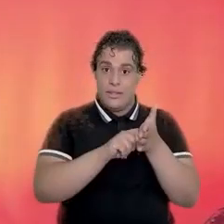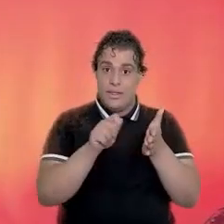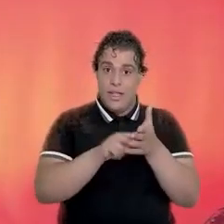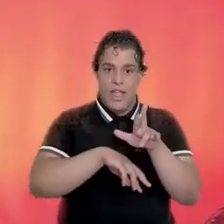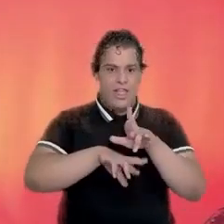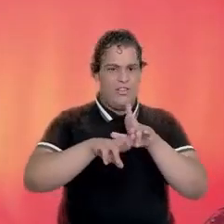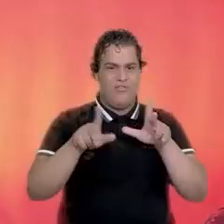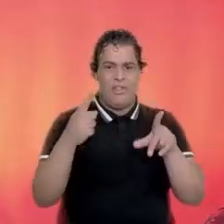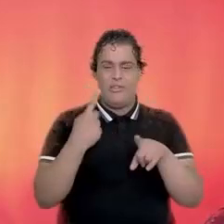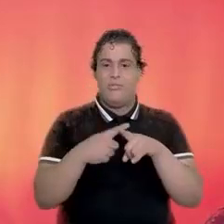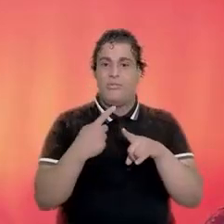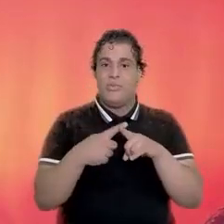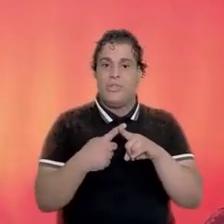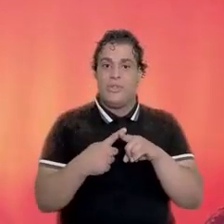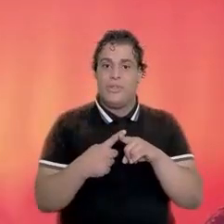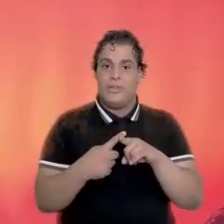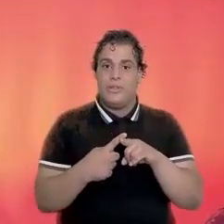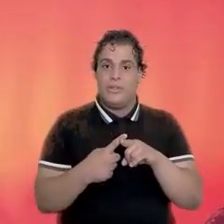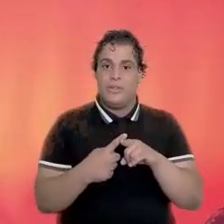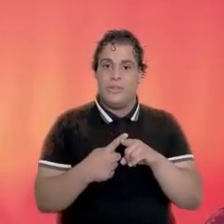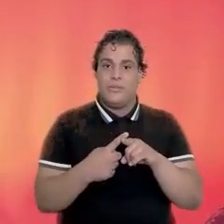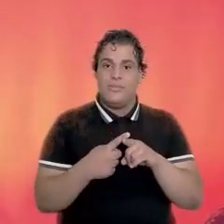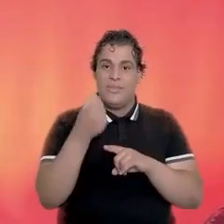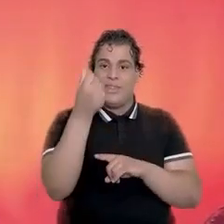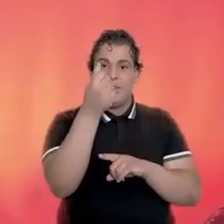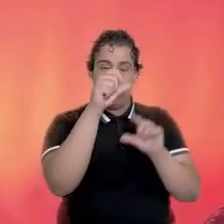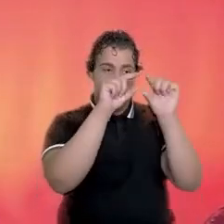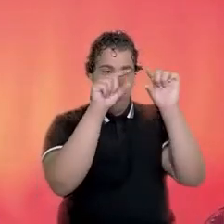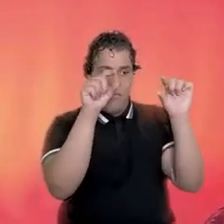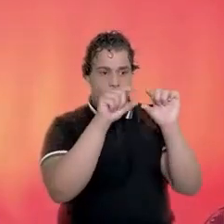é diferente porque são 6 versos